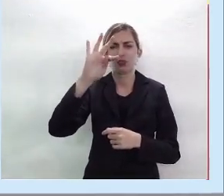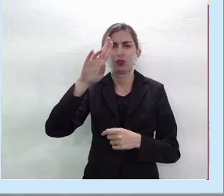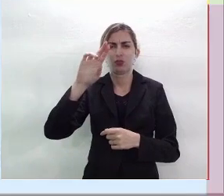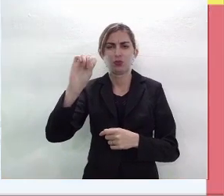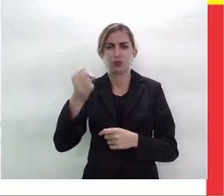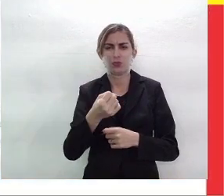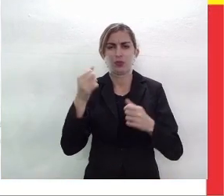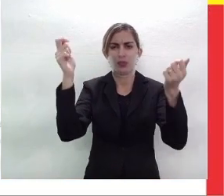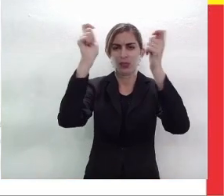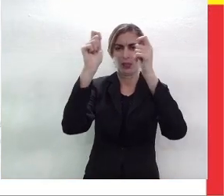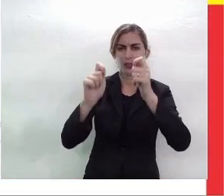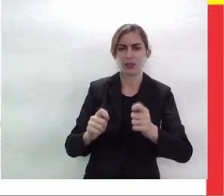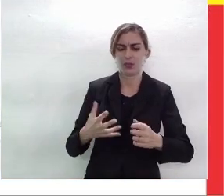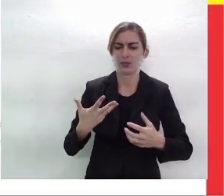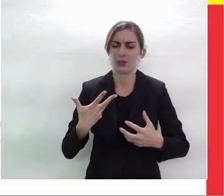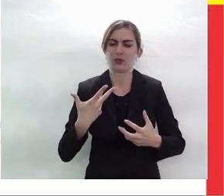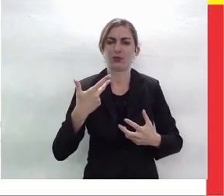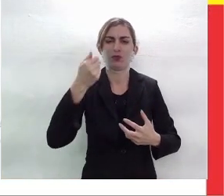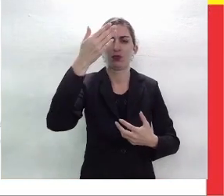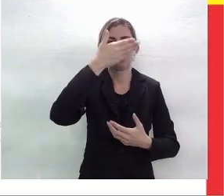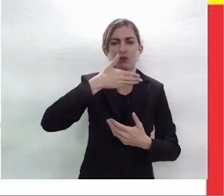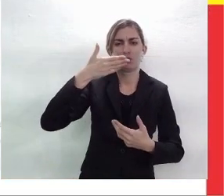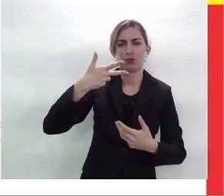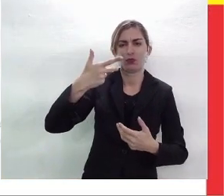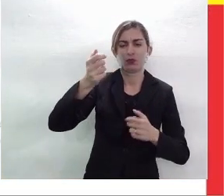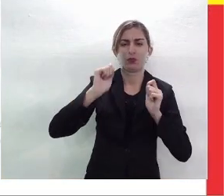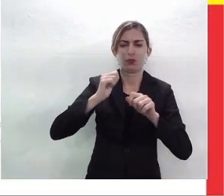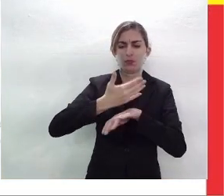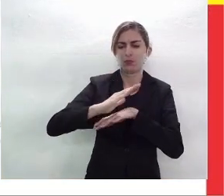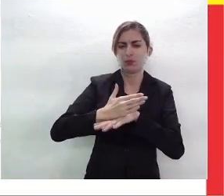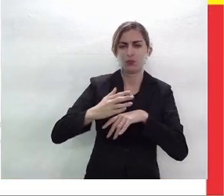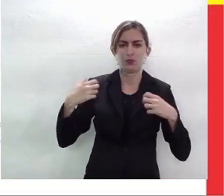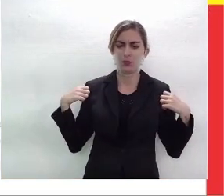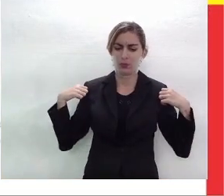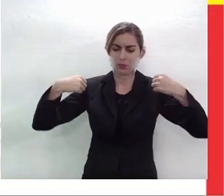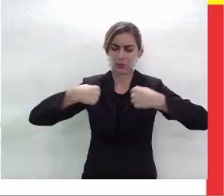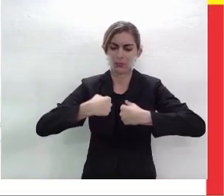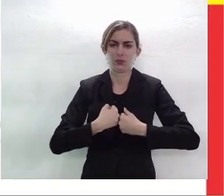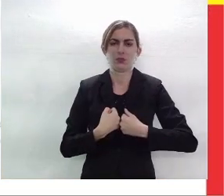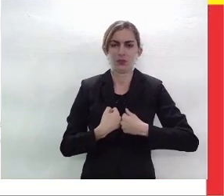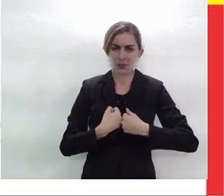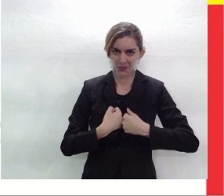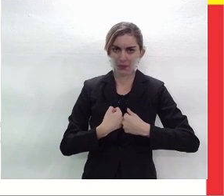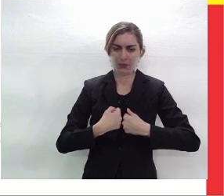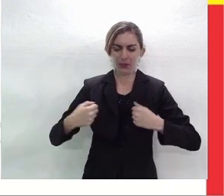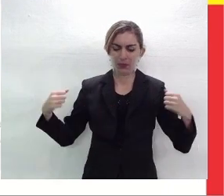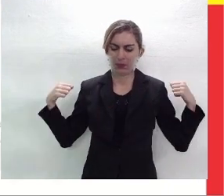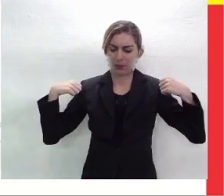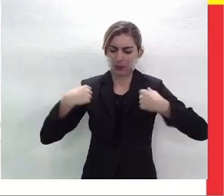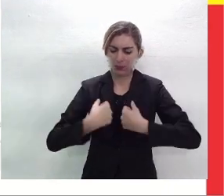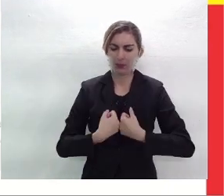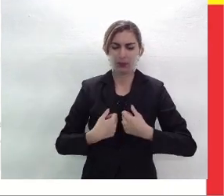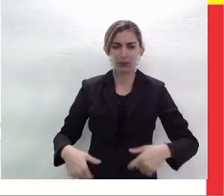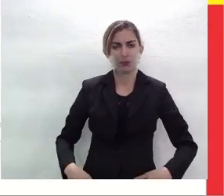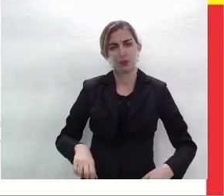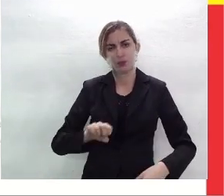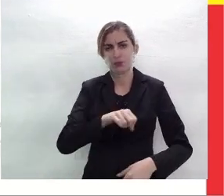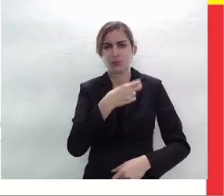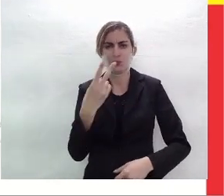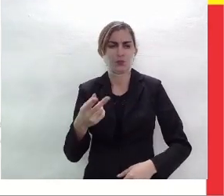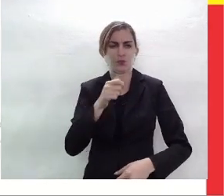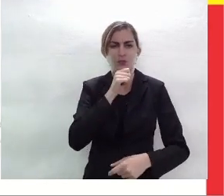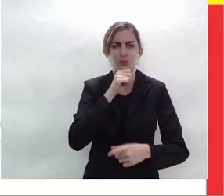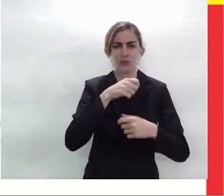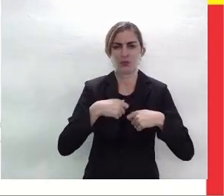em arte suave, né? O jiu-jitsu ele pode ser praticado com kimono, que se chama de gi, né?